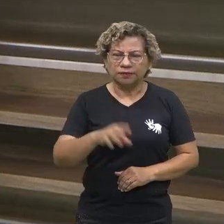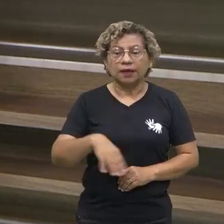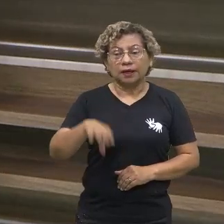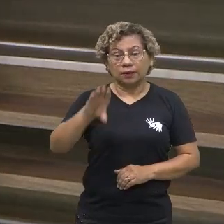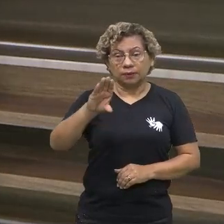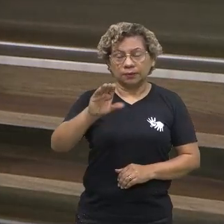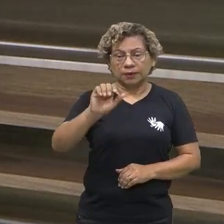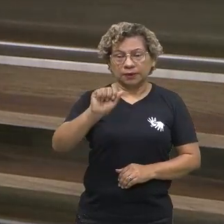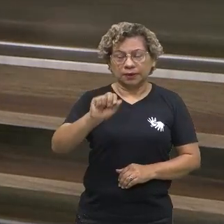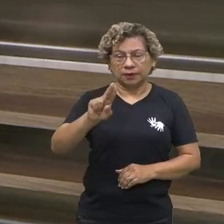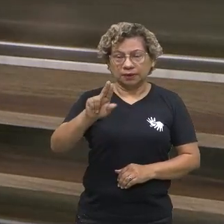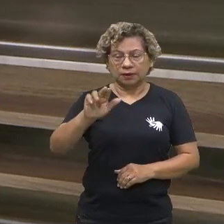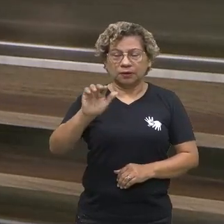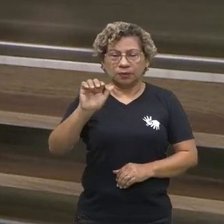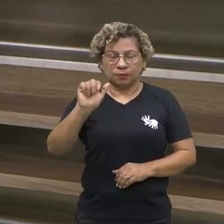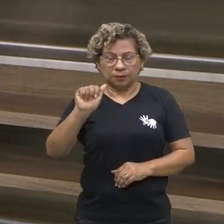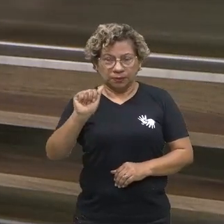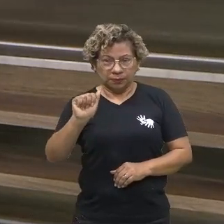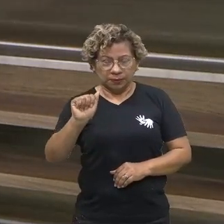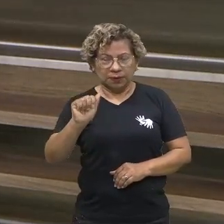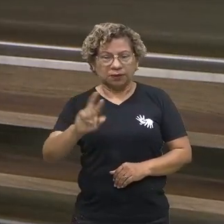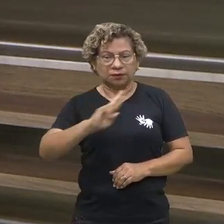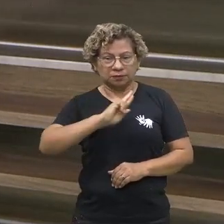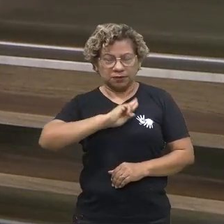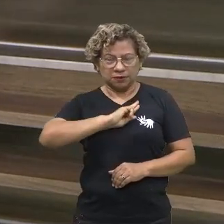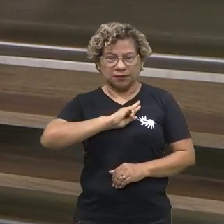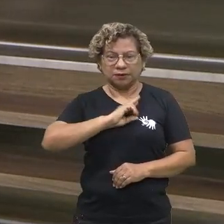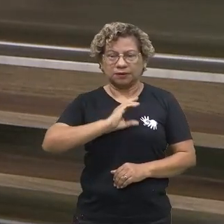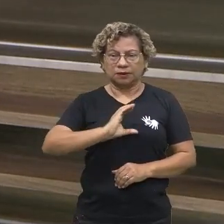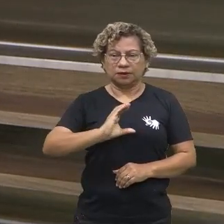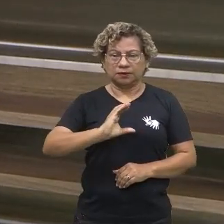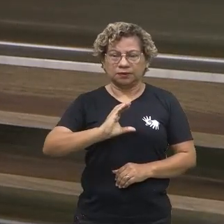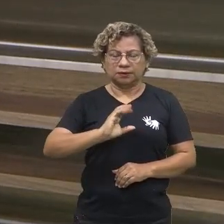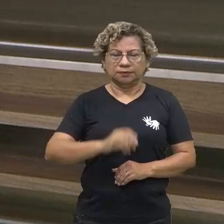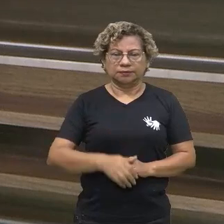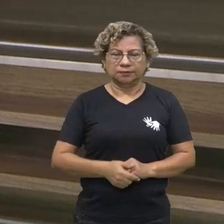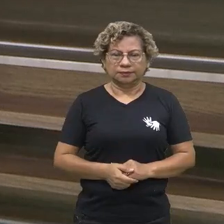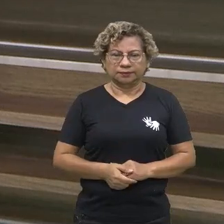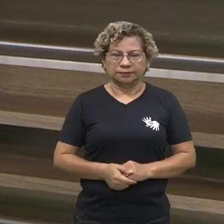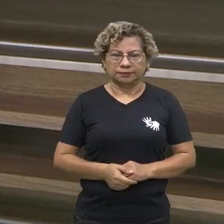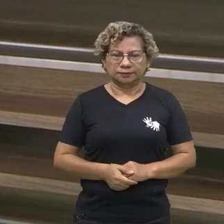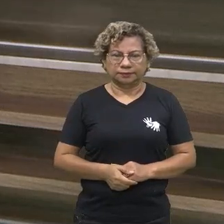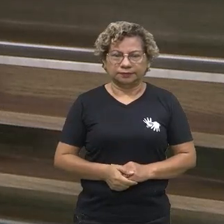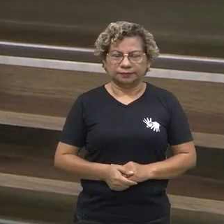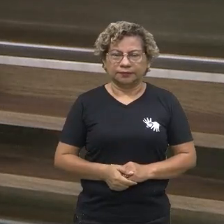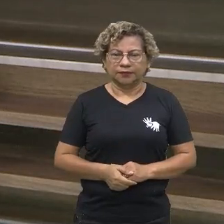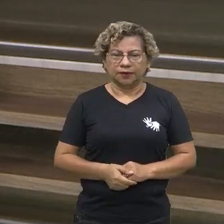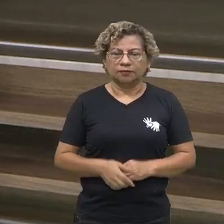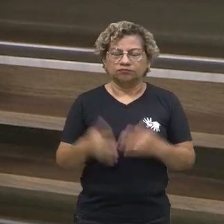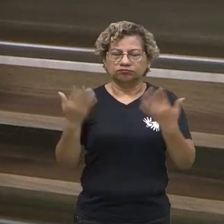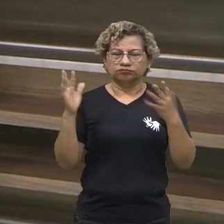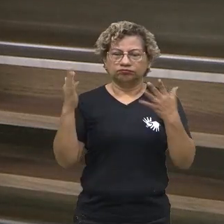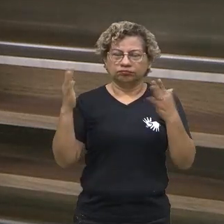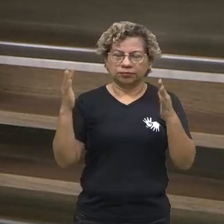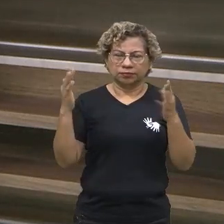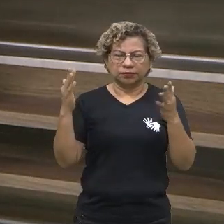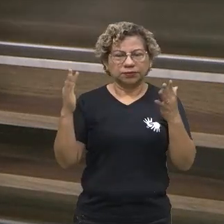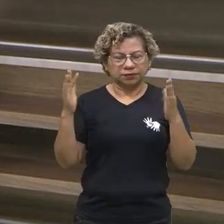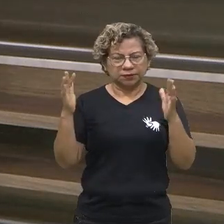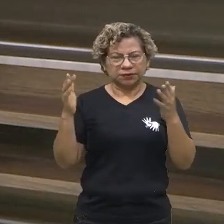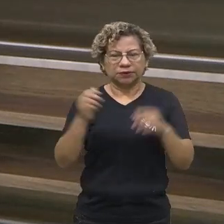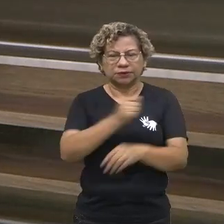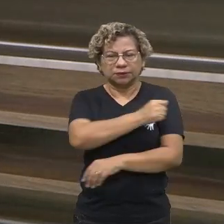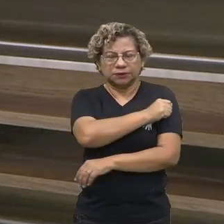Cauã também disse que é a letra C. Vamos lá. Cauã, muito bem, Rafael e